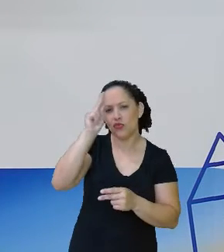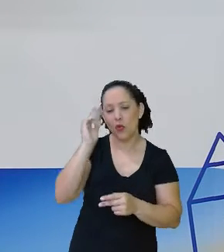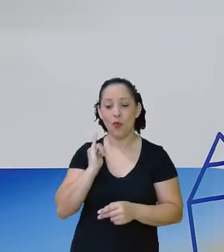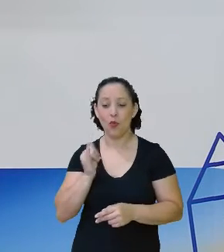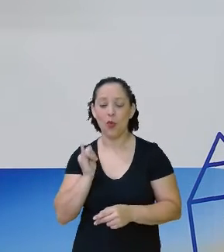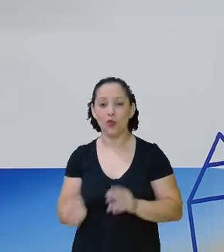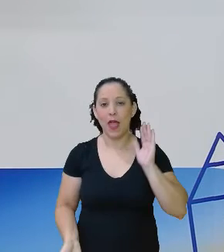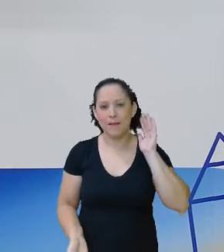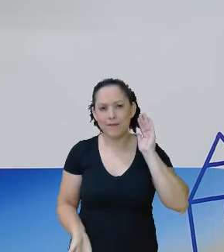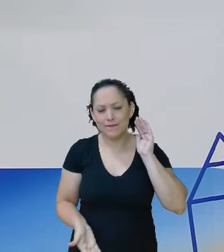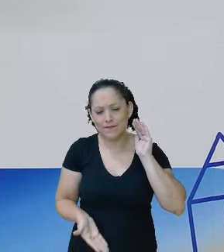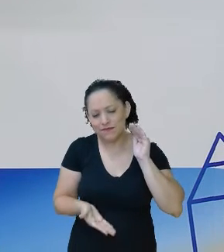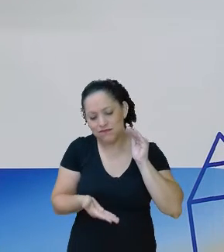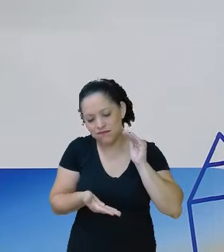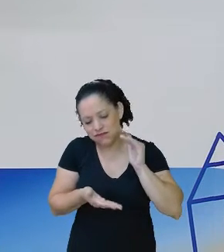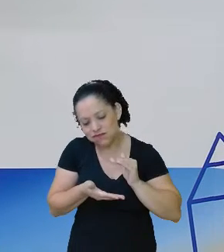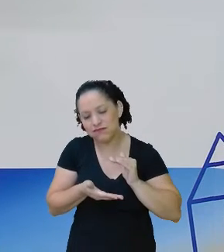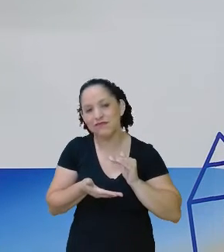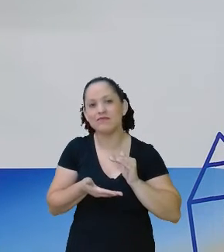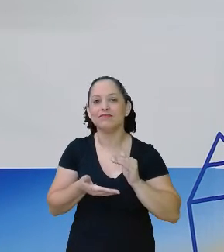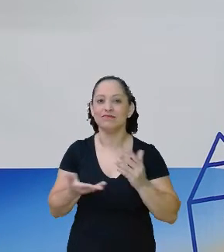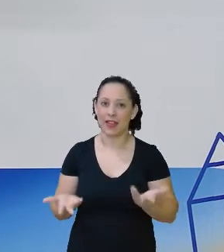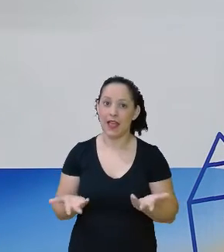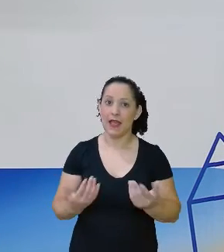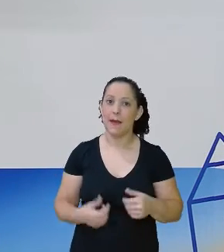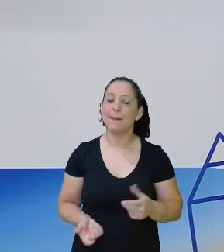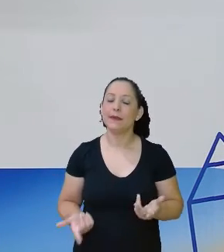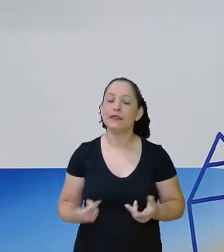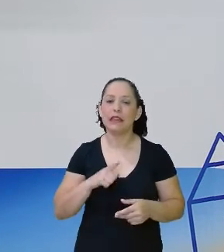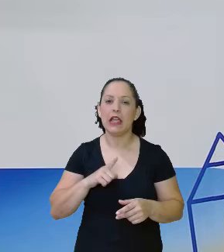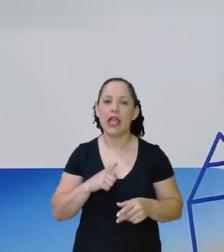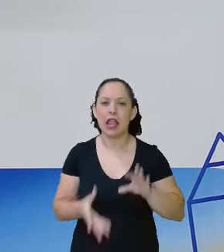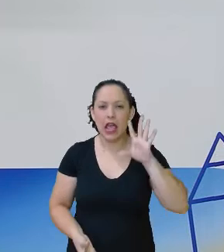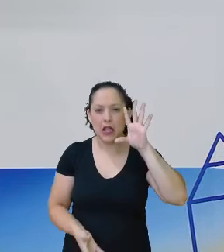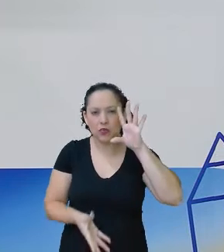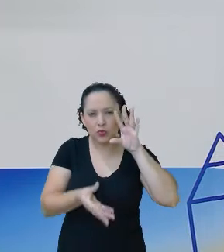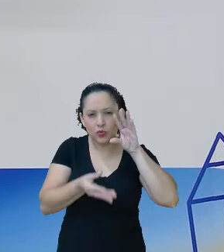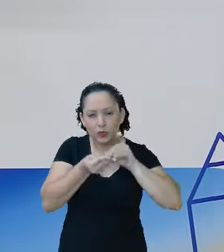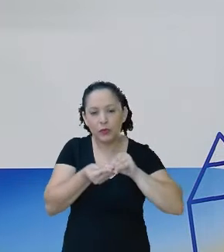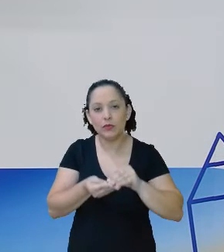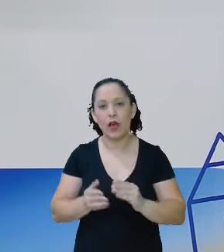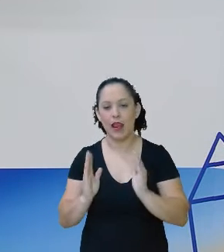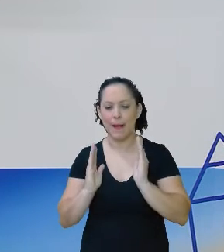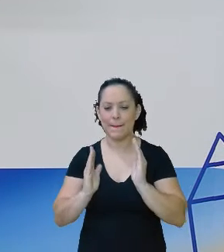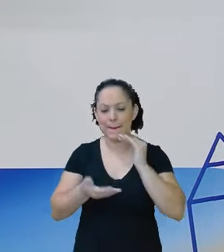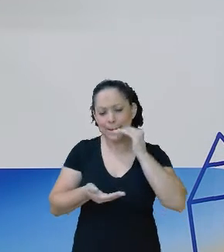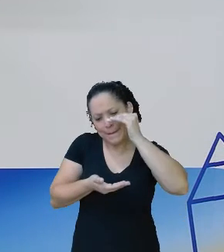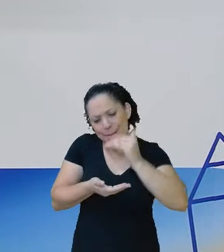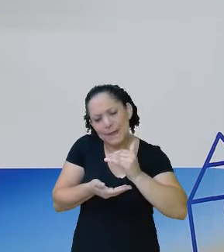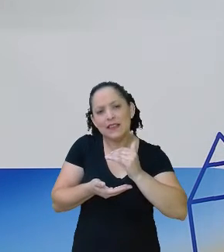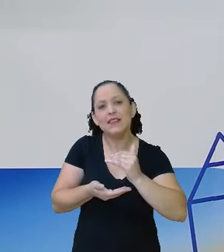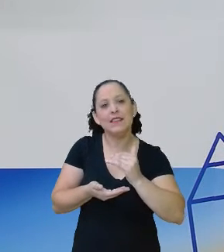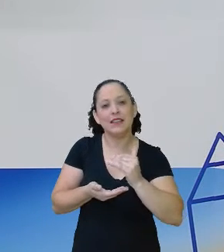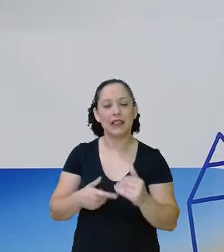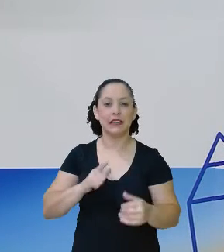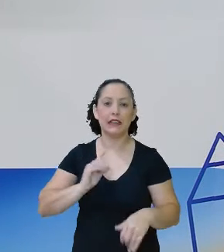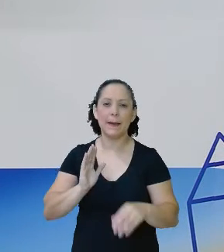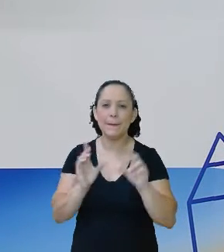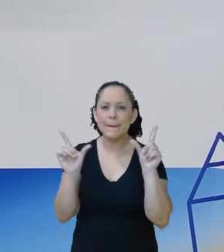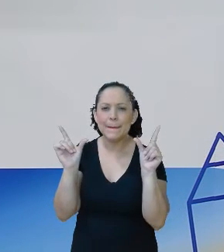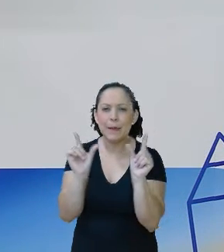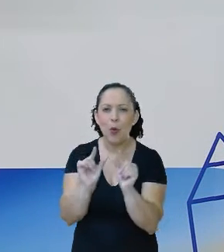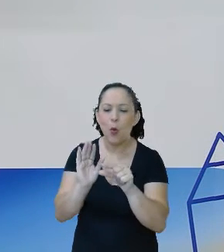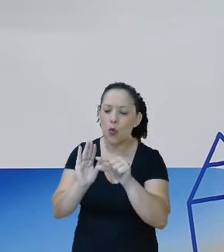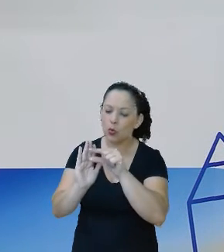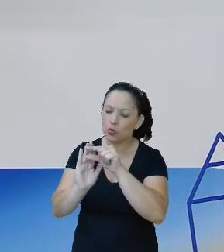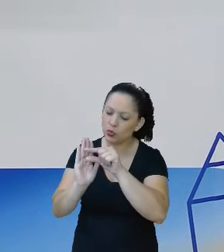só isso, tá? Não é simplesmente ter um conto que é bem grande, o outro é menor, é um mini conto, não. Realmente são poucas linhas o